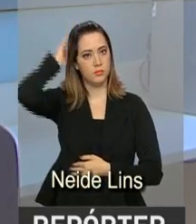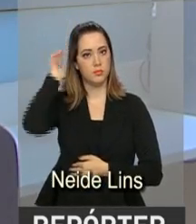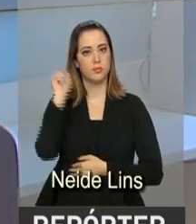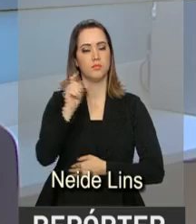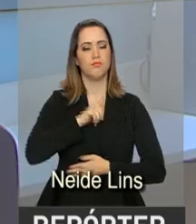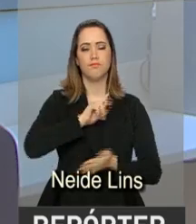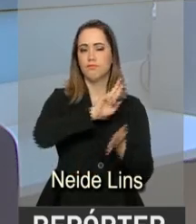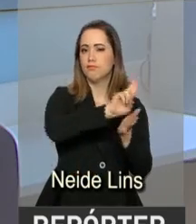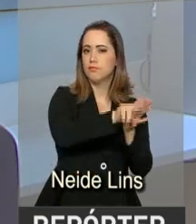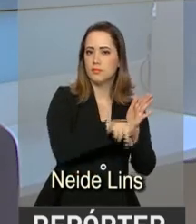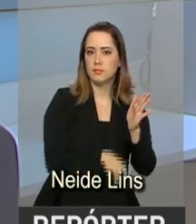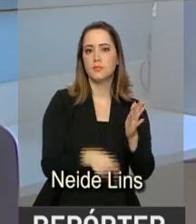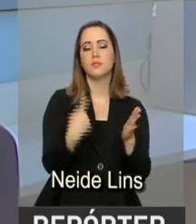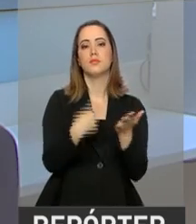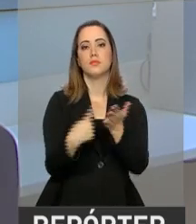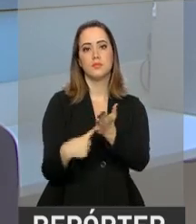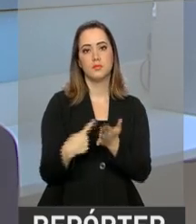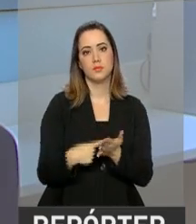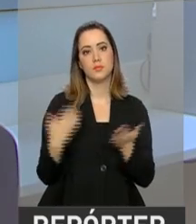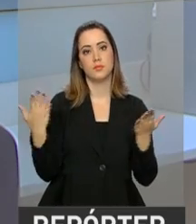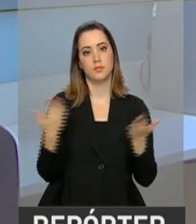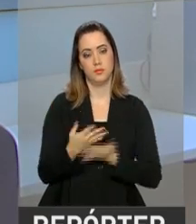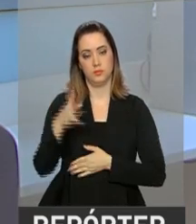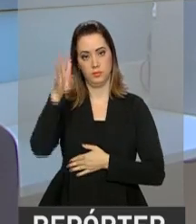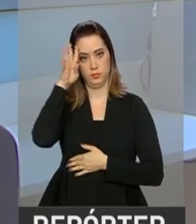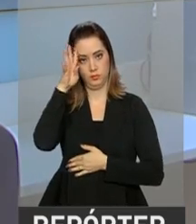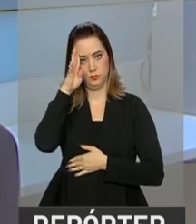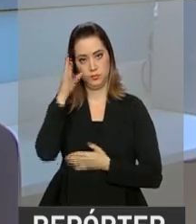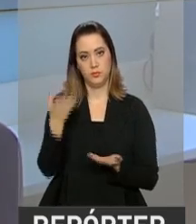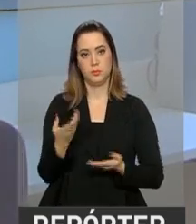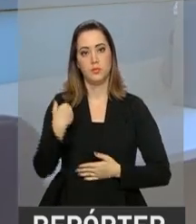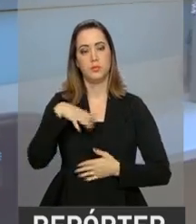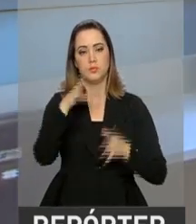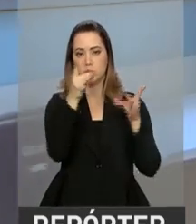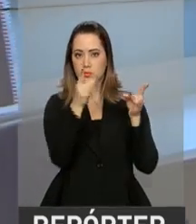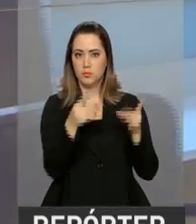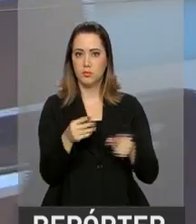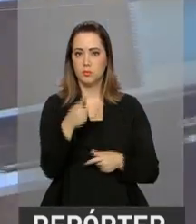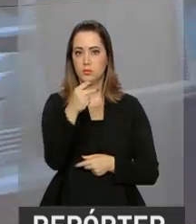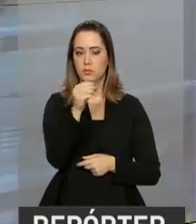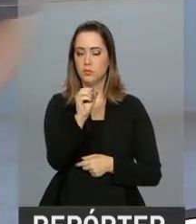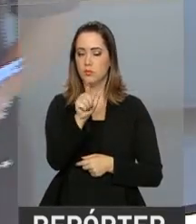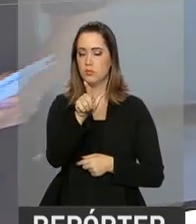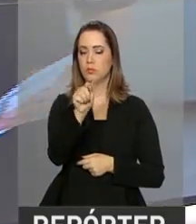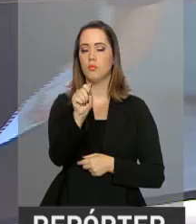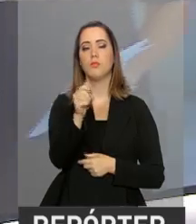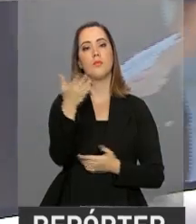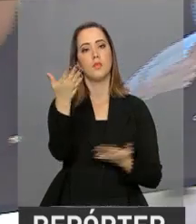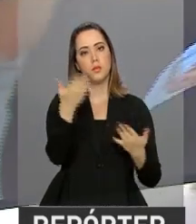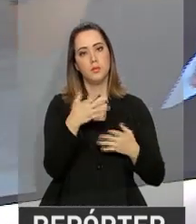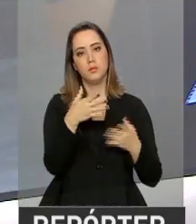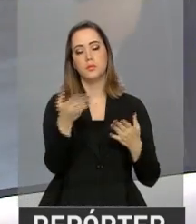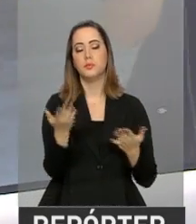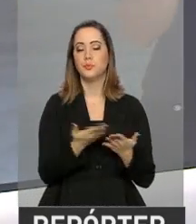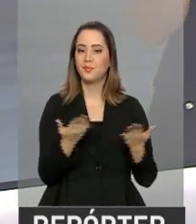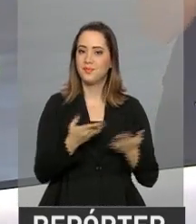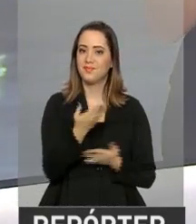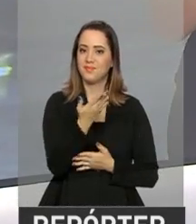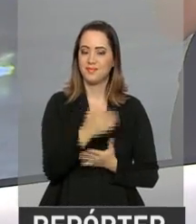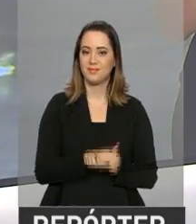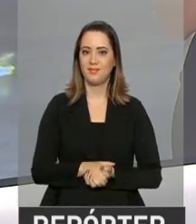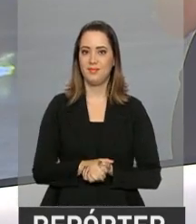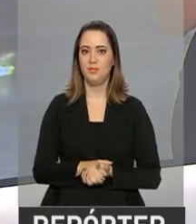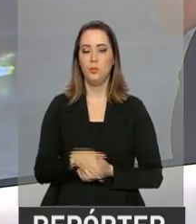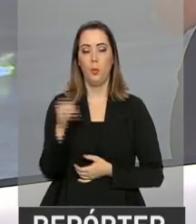várias reuniões previstas para esta quarta-feira vamos saber os detalhes ao vivo com Paola de que está no Palácio do Planalto Oi